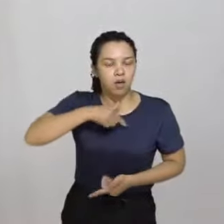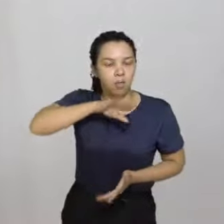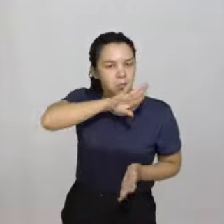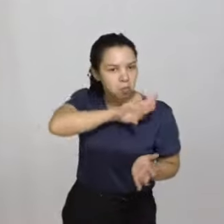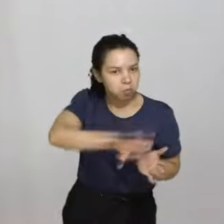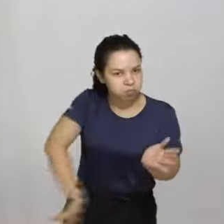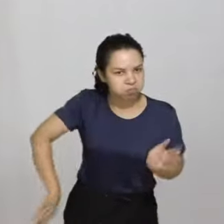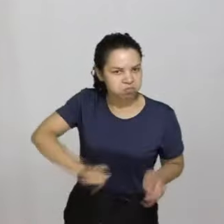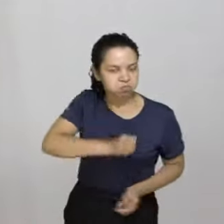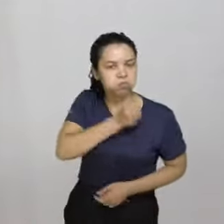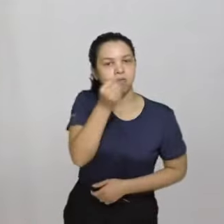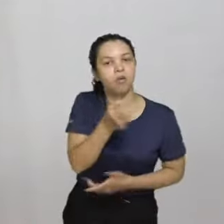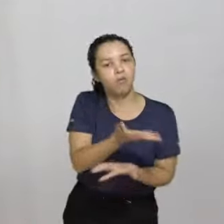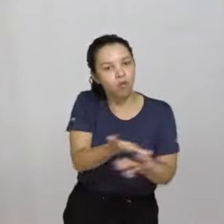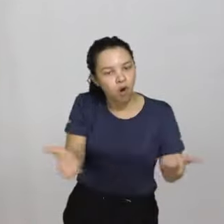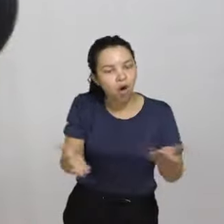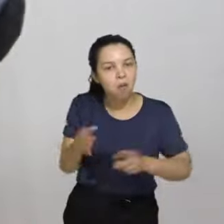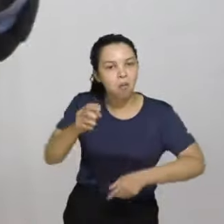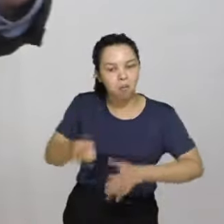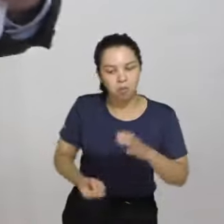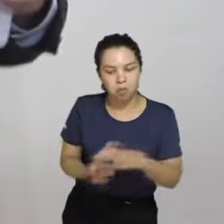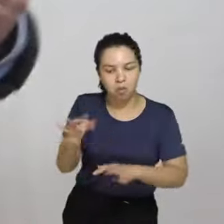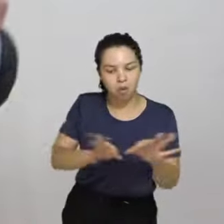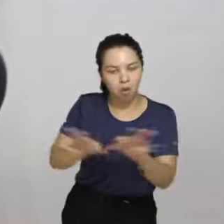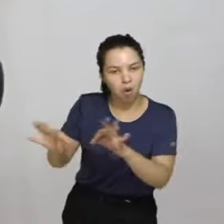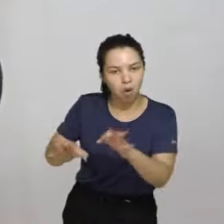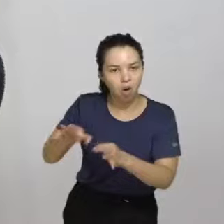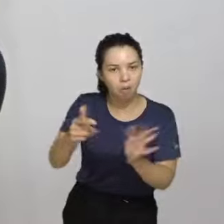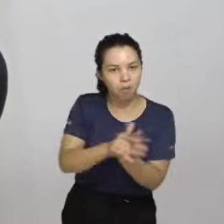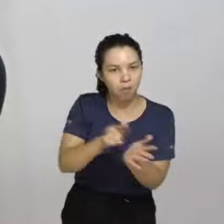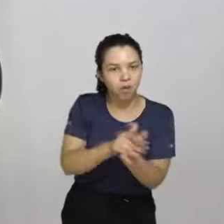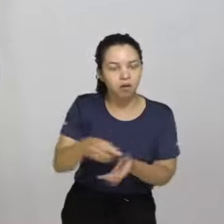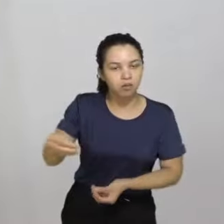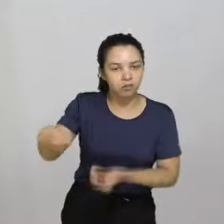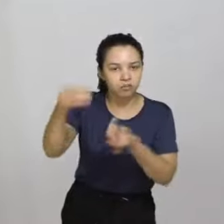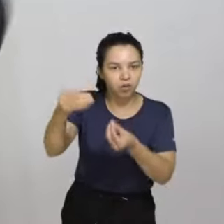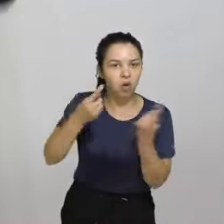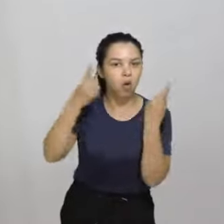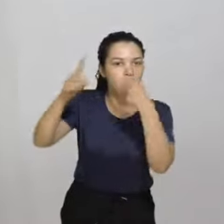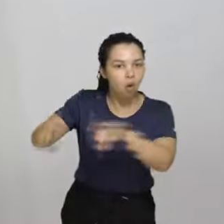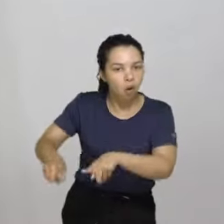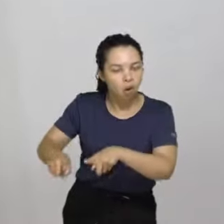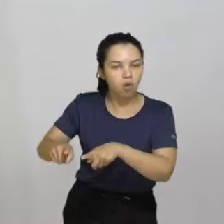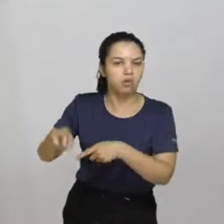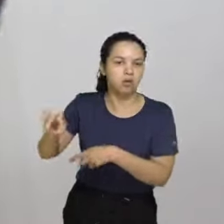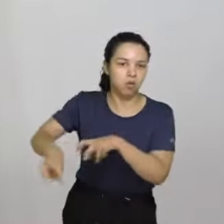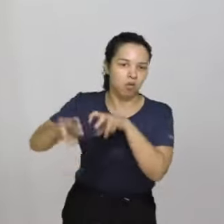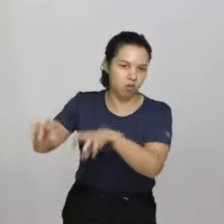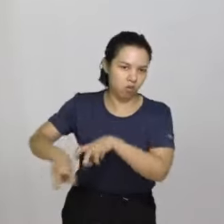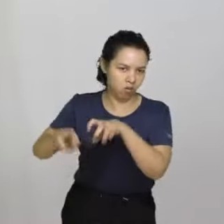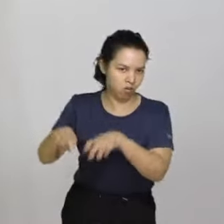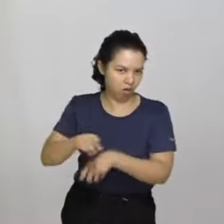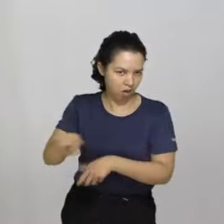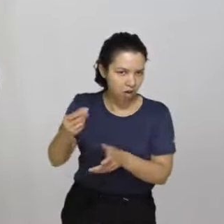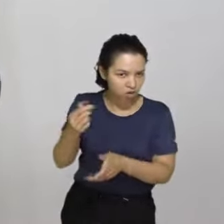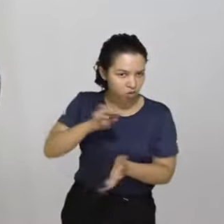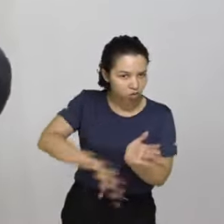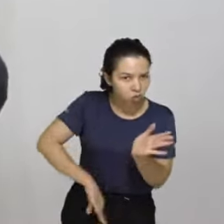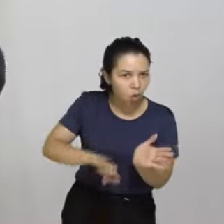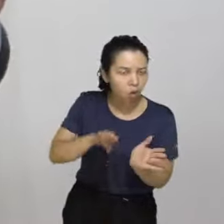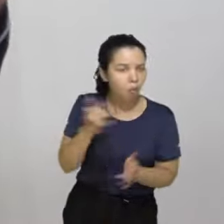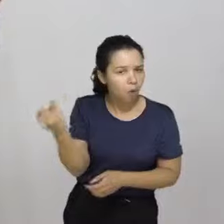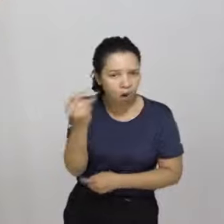que produziram esse material, que disseram que subsídio para o agronegócio não é importante. O agronegócio